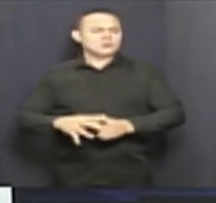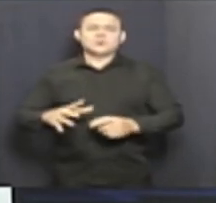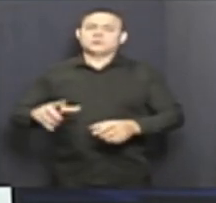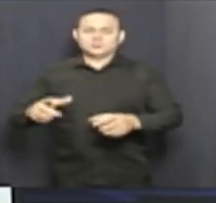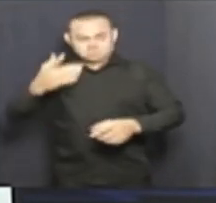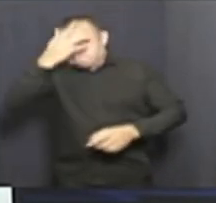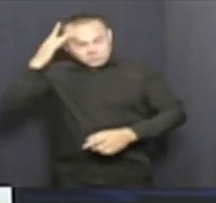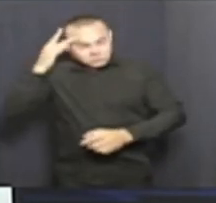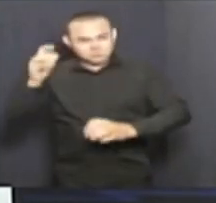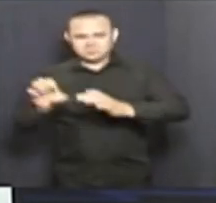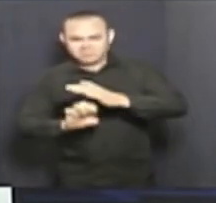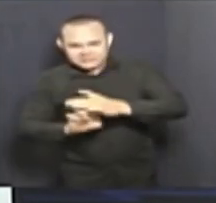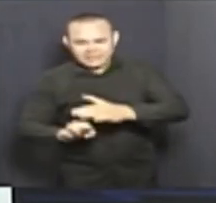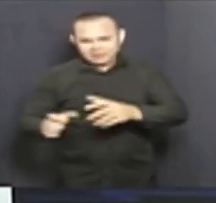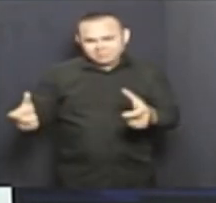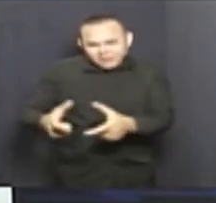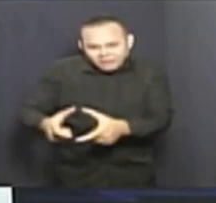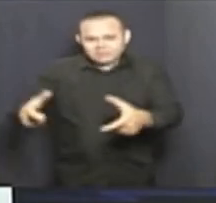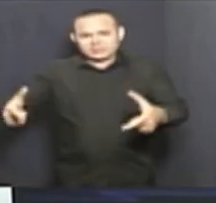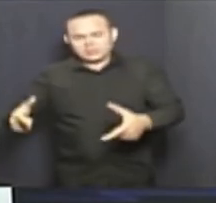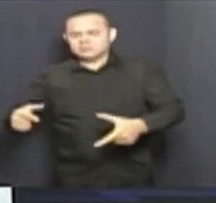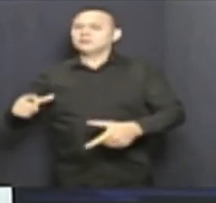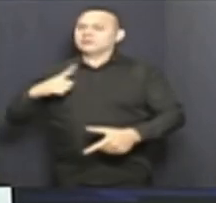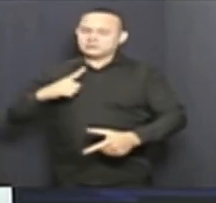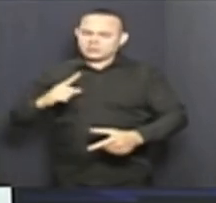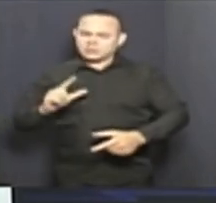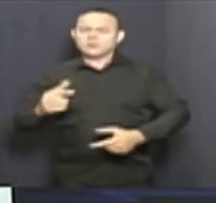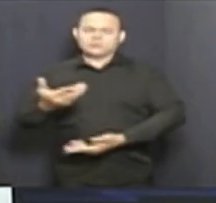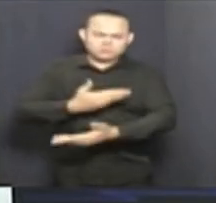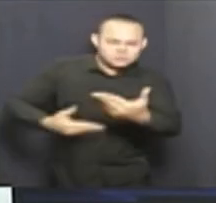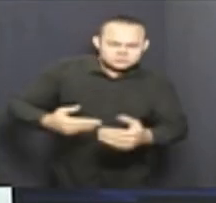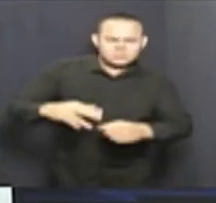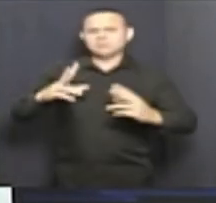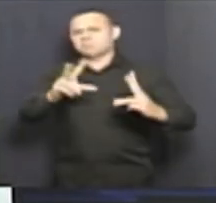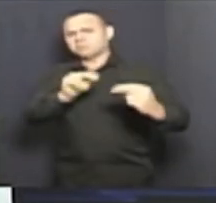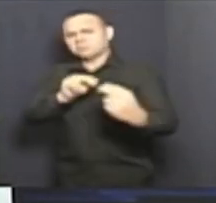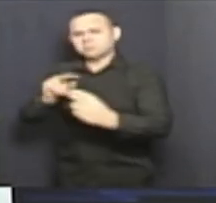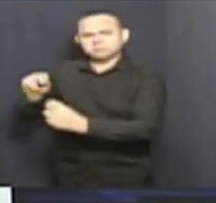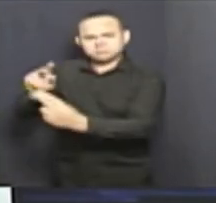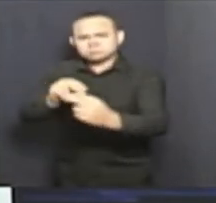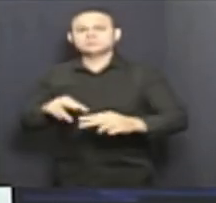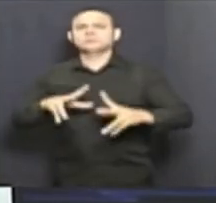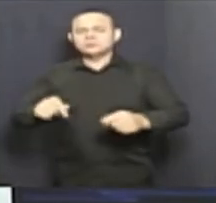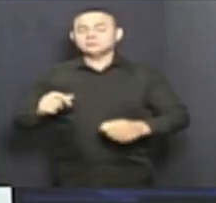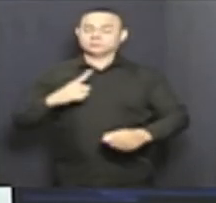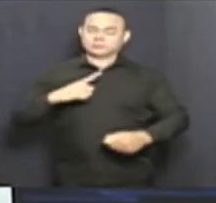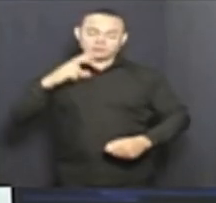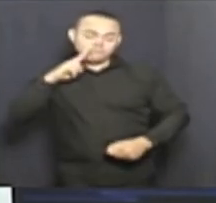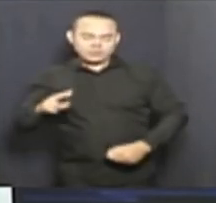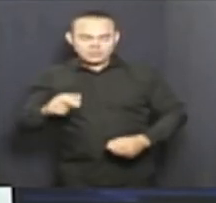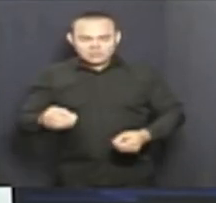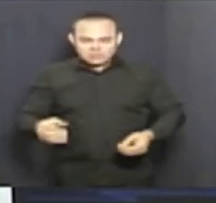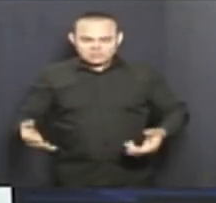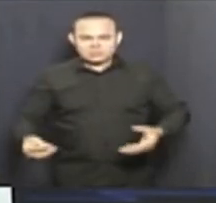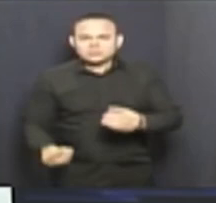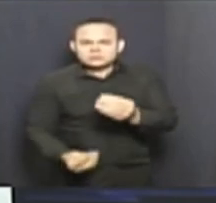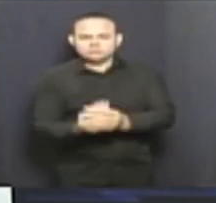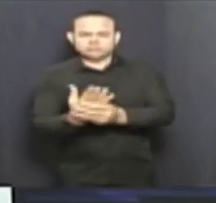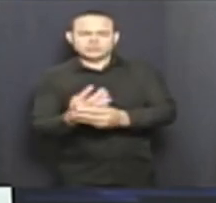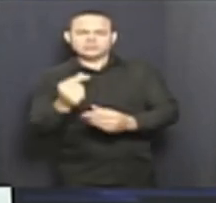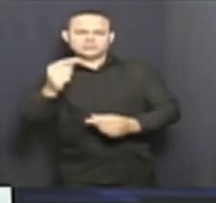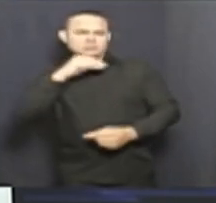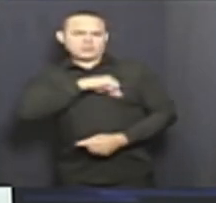é discutida democratizando o orçamento conversando com essas pessoas que trabalham que geram riqueza que geram renda e com certeza saiu mais rápido